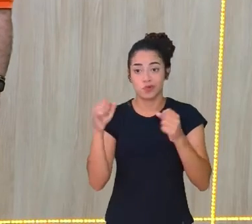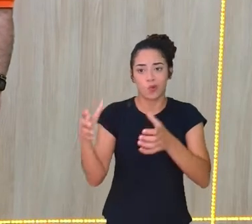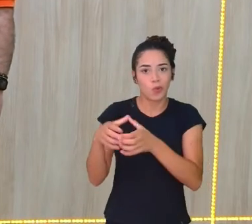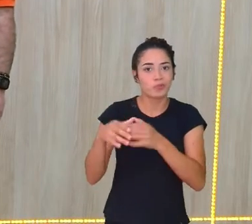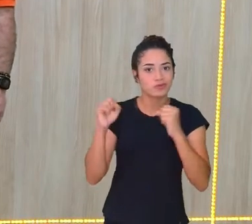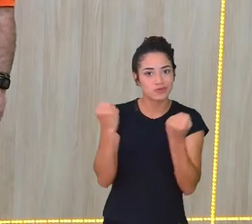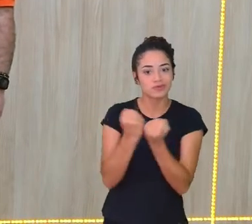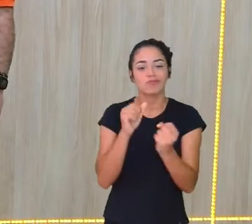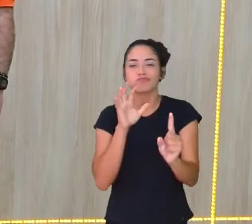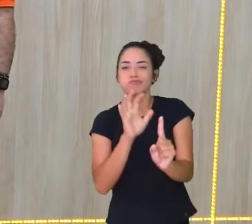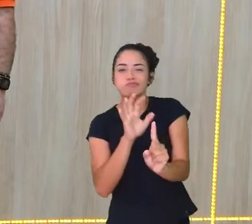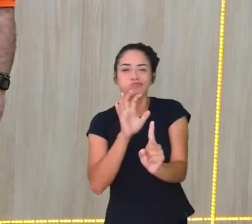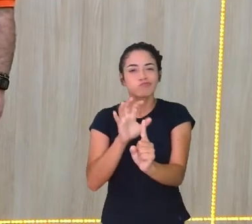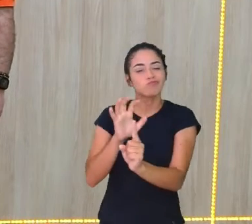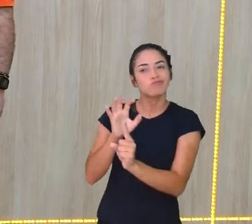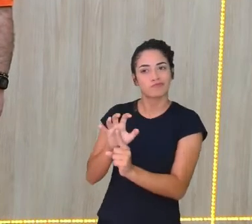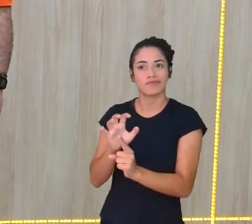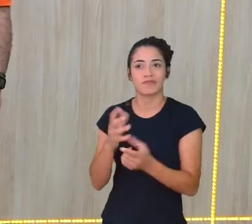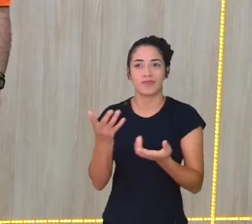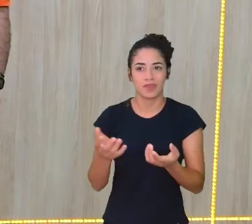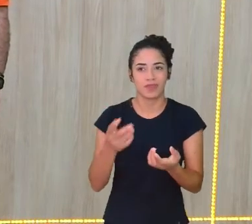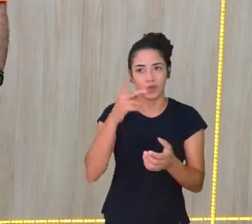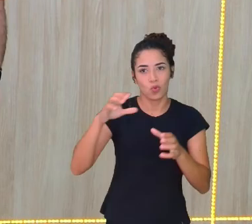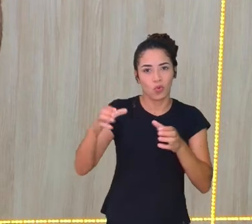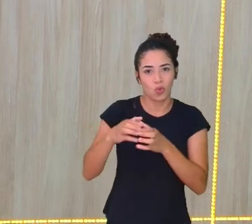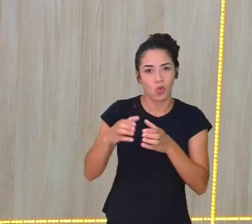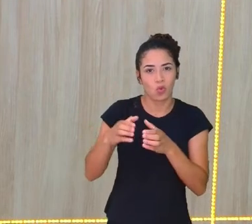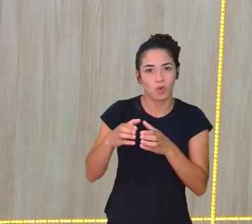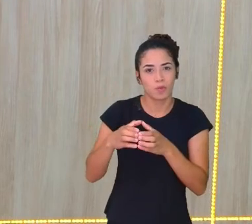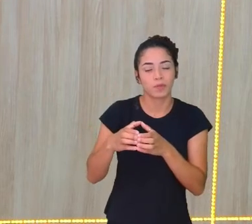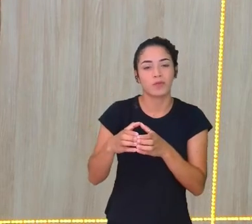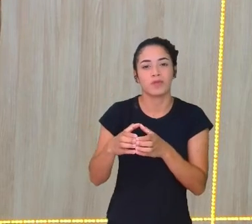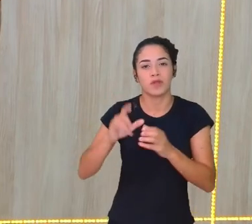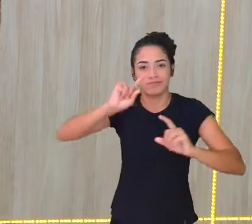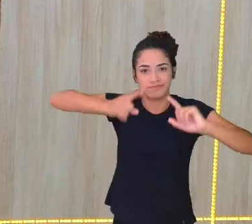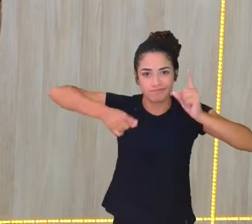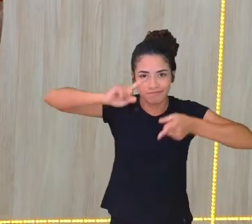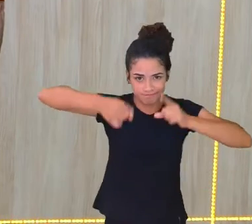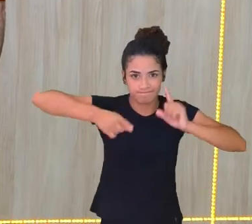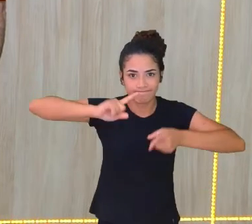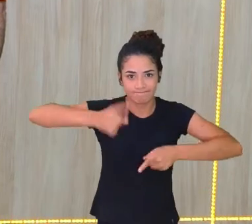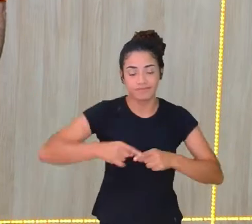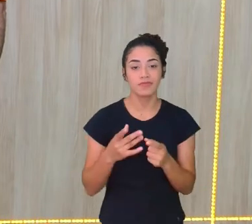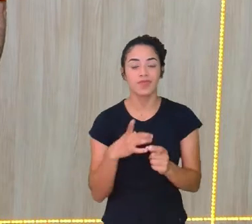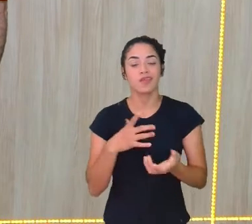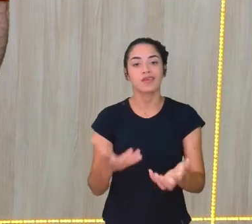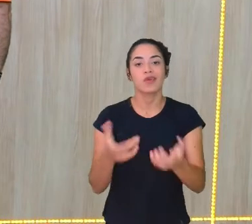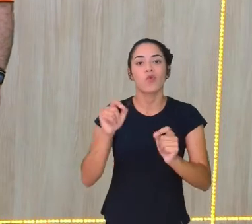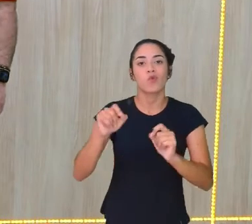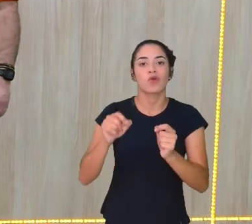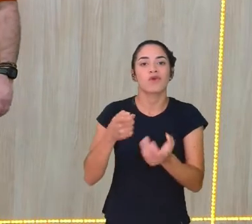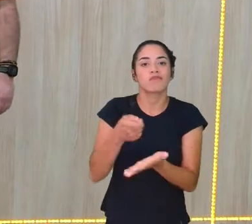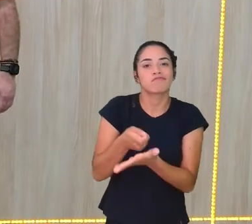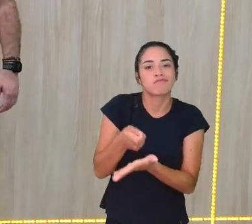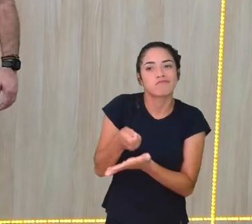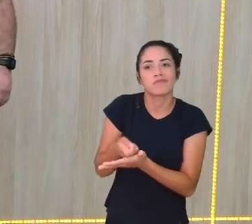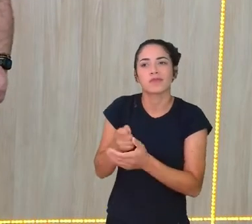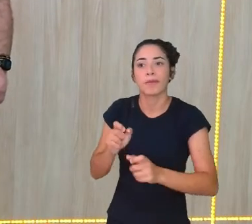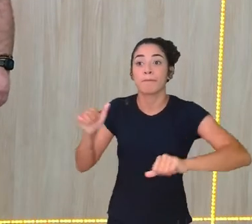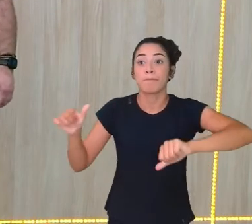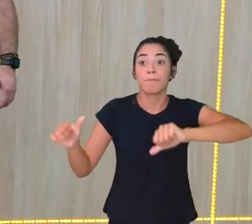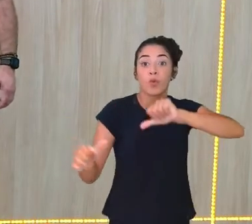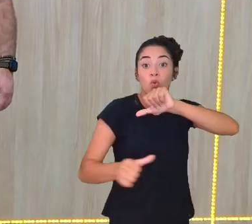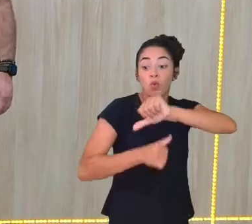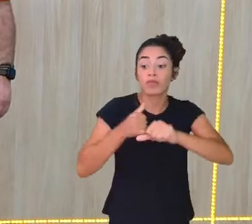sociais, os conservadores, né, os grupos conservadores, a aristocracia, se vê obrigados a fazer reformas